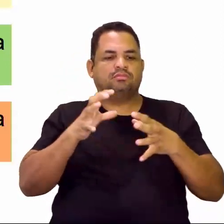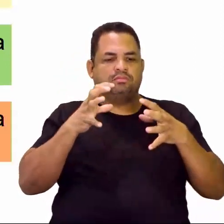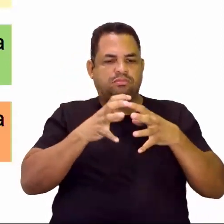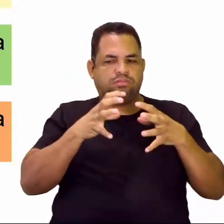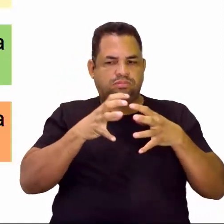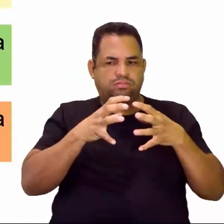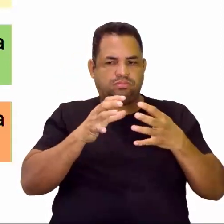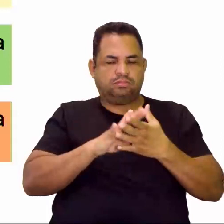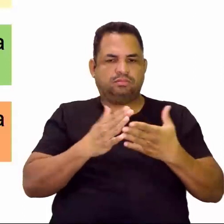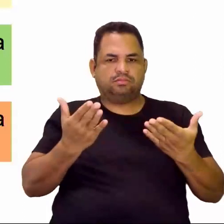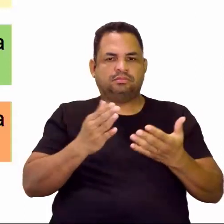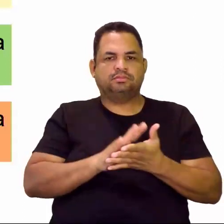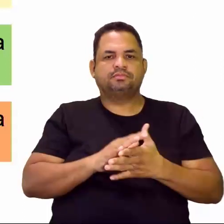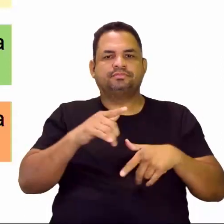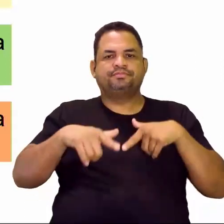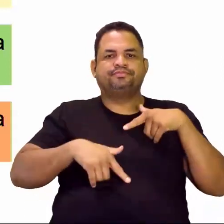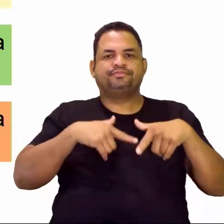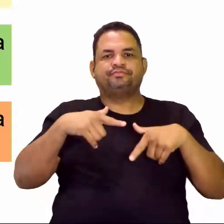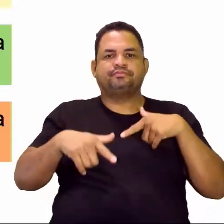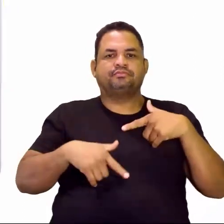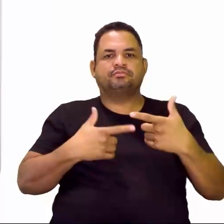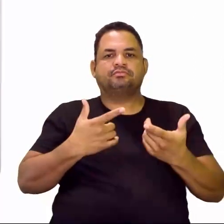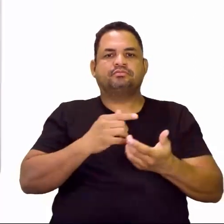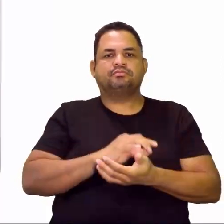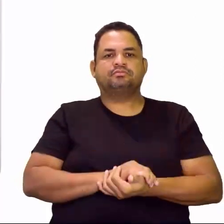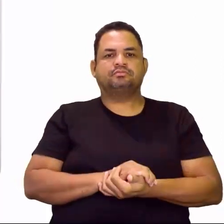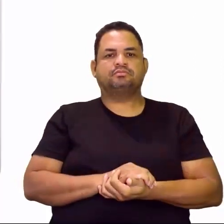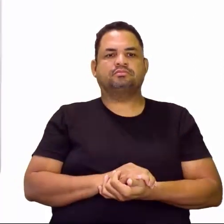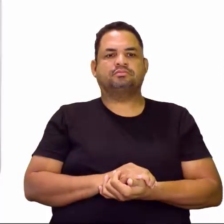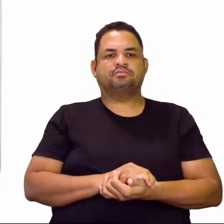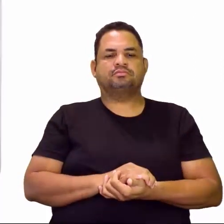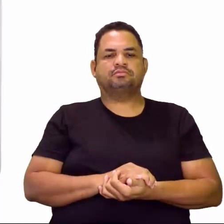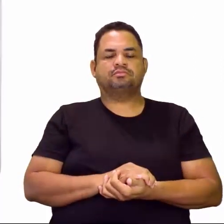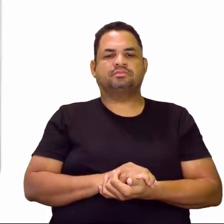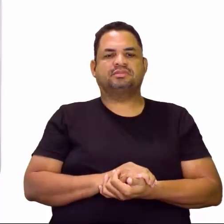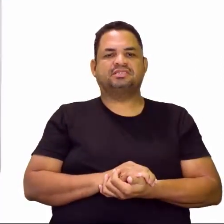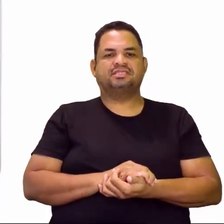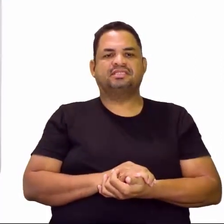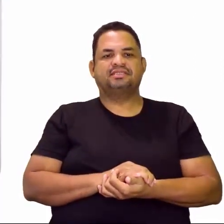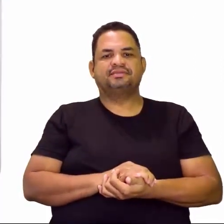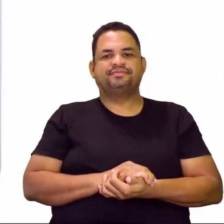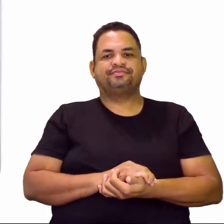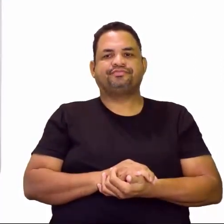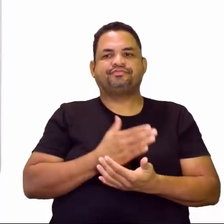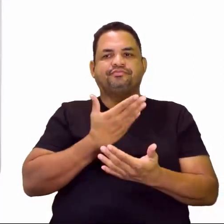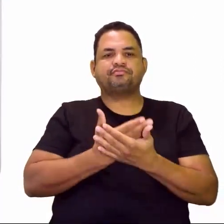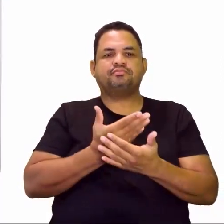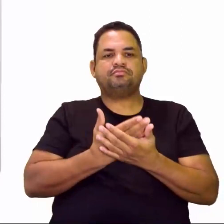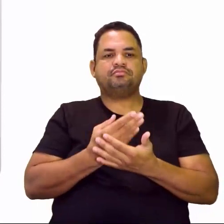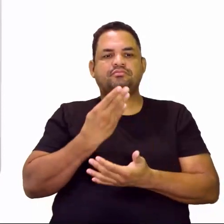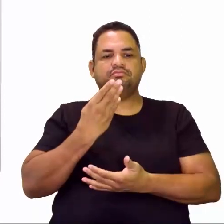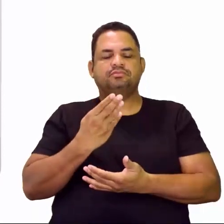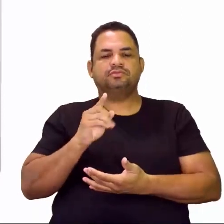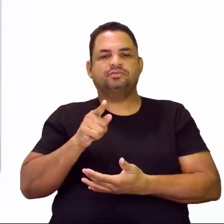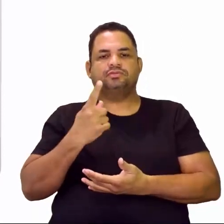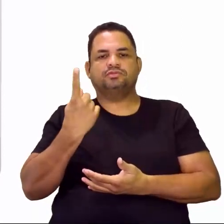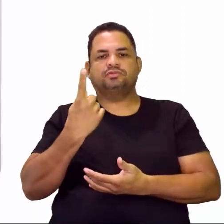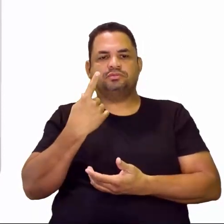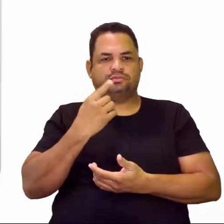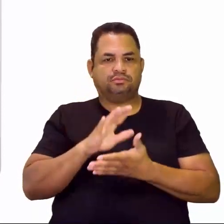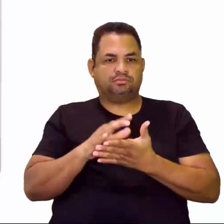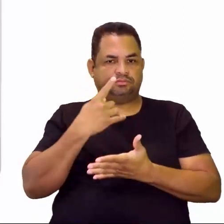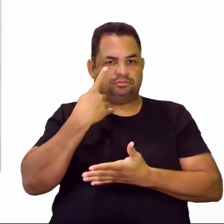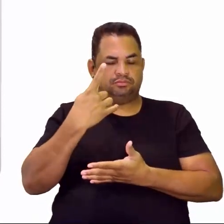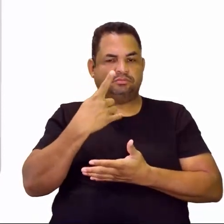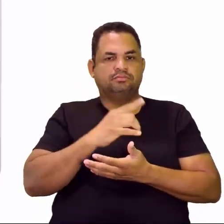da pressão. Estamos trabalhando aqui com relação à densidade. Na aula 4.1, vocês